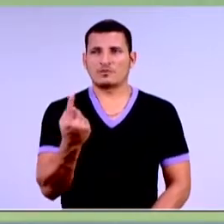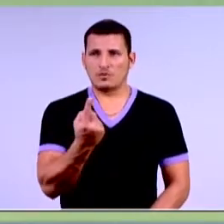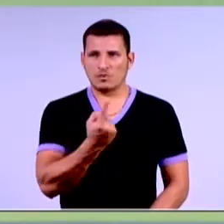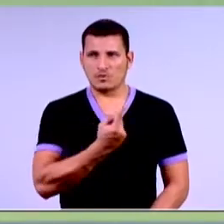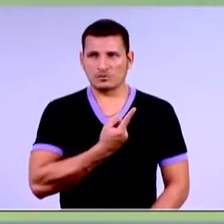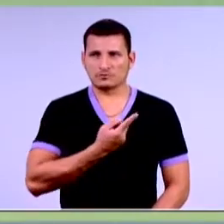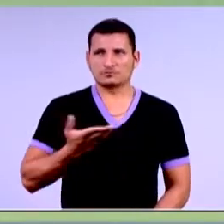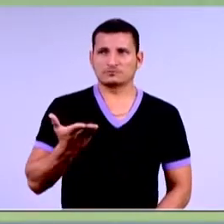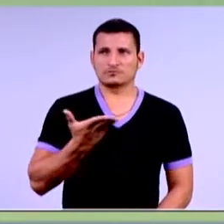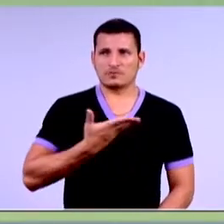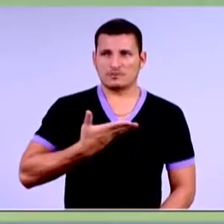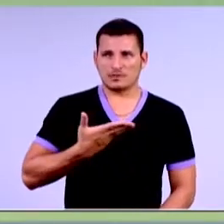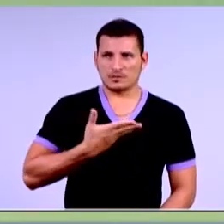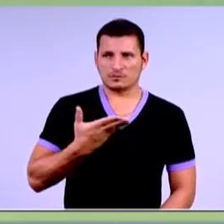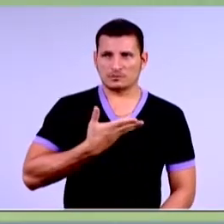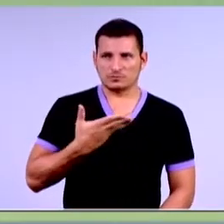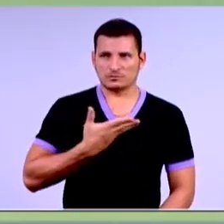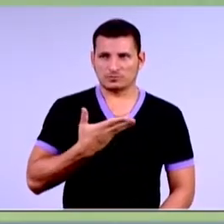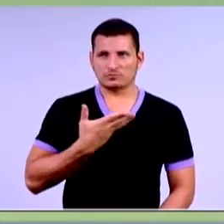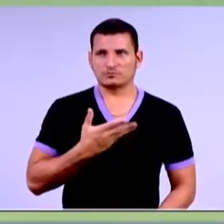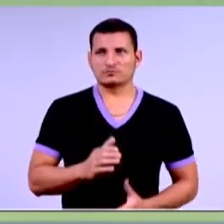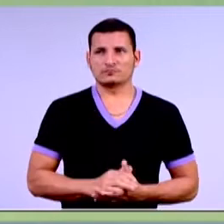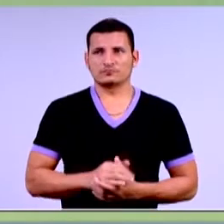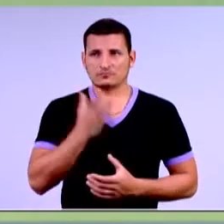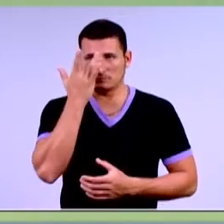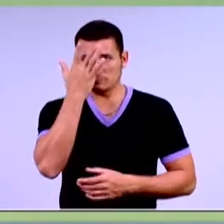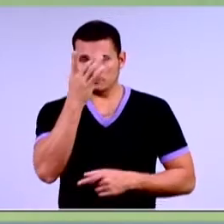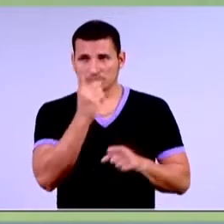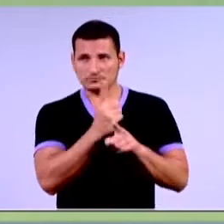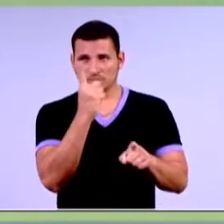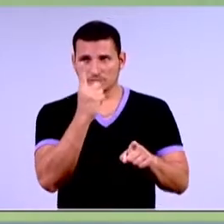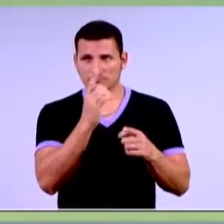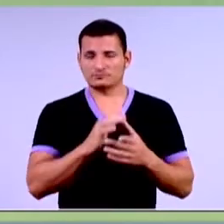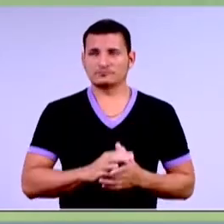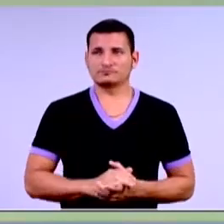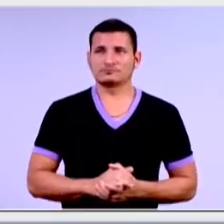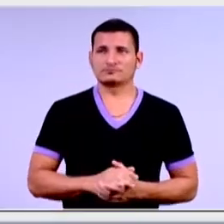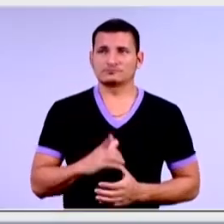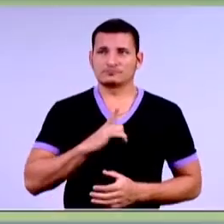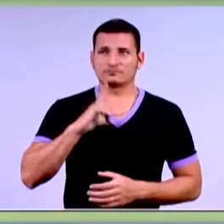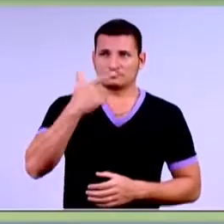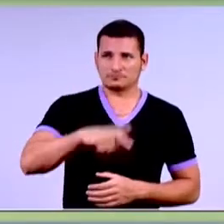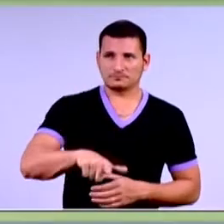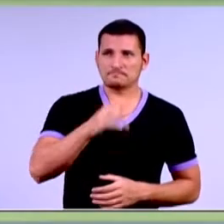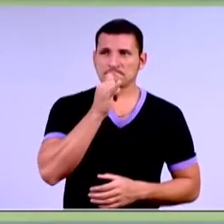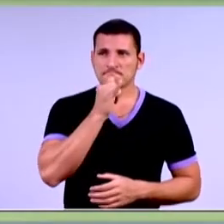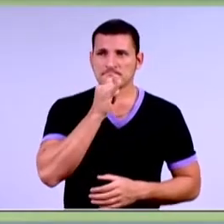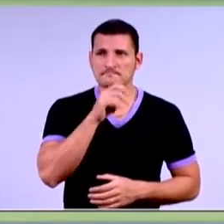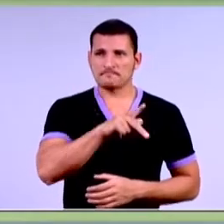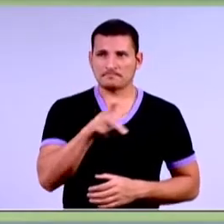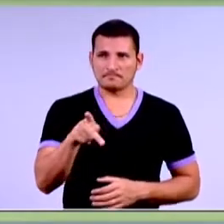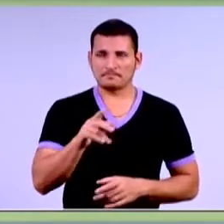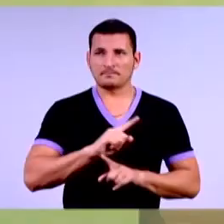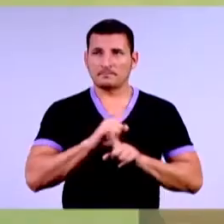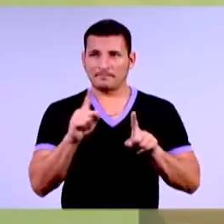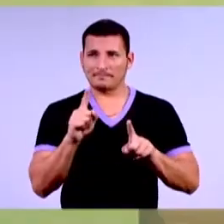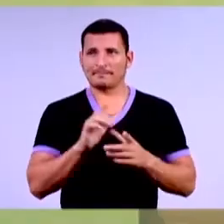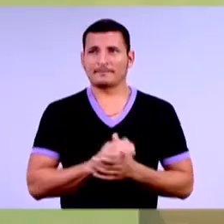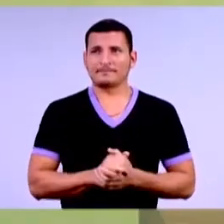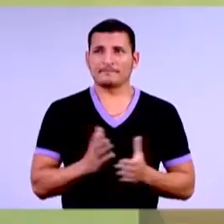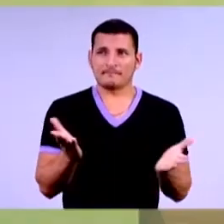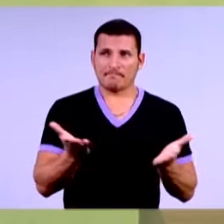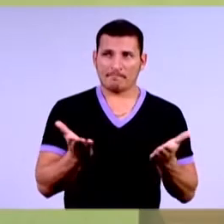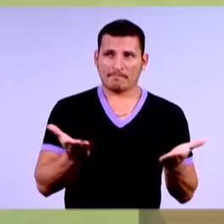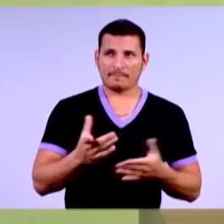somos amigos fica fácil agora identificar né tem mais exemplo assessora não agora nós temos